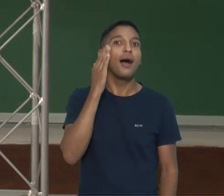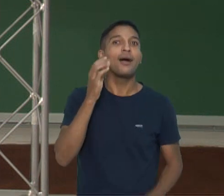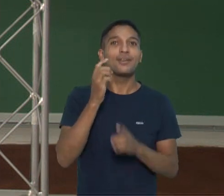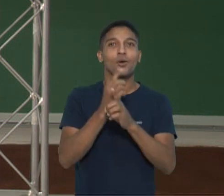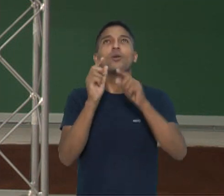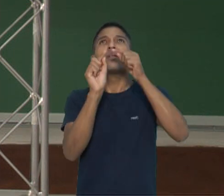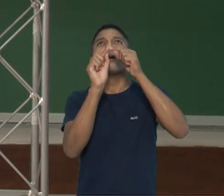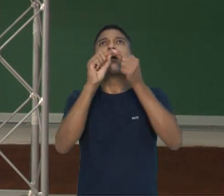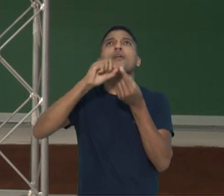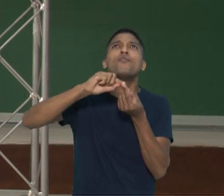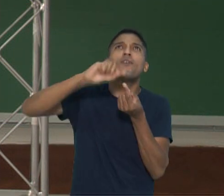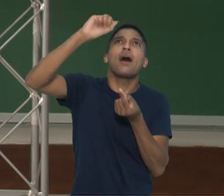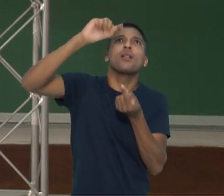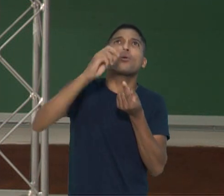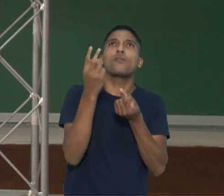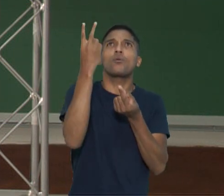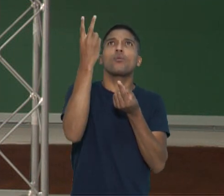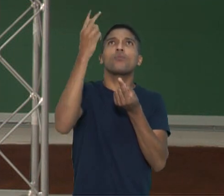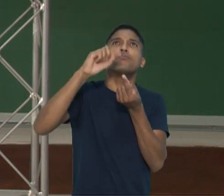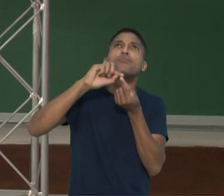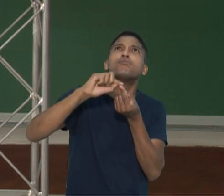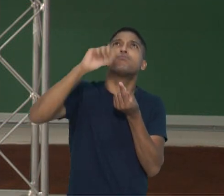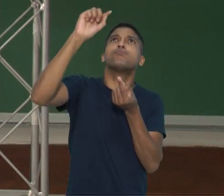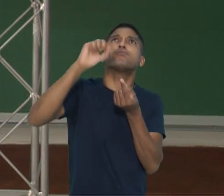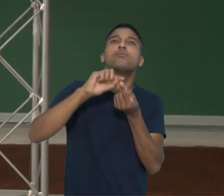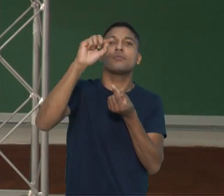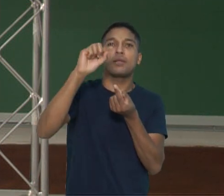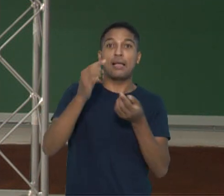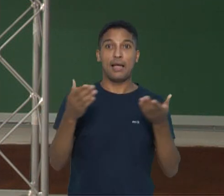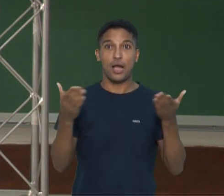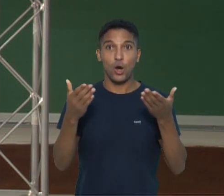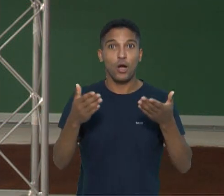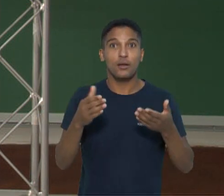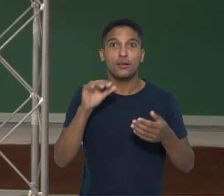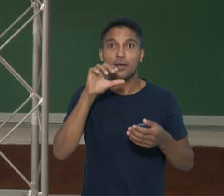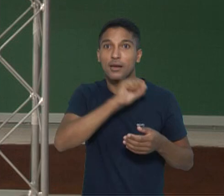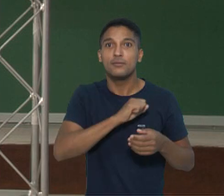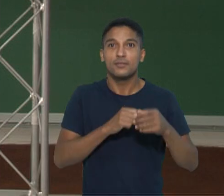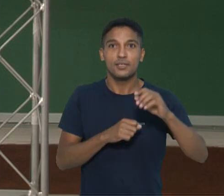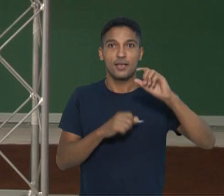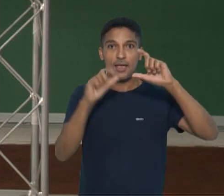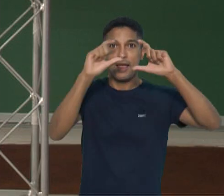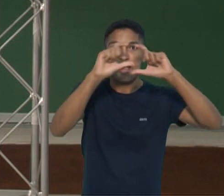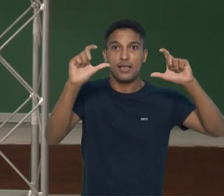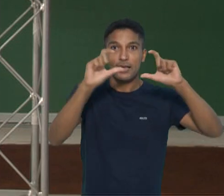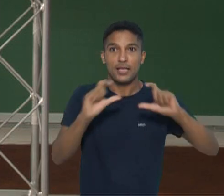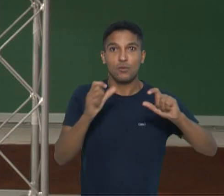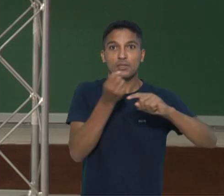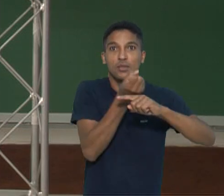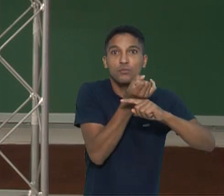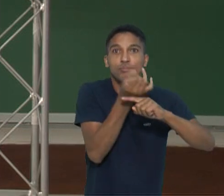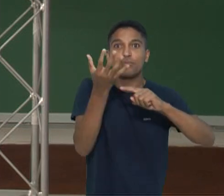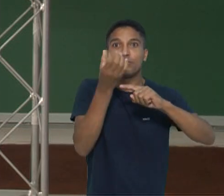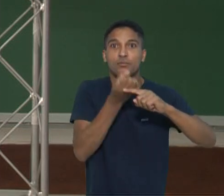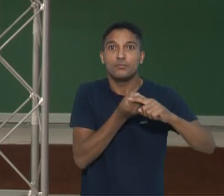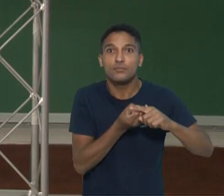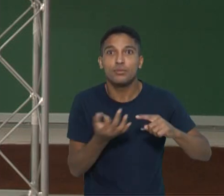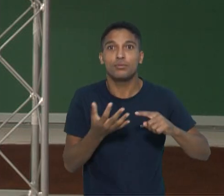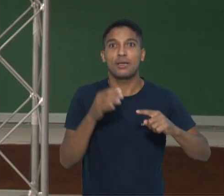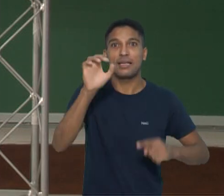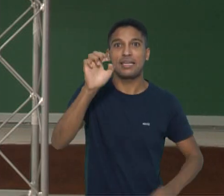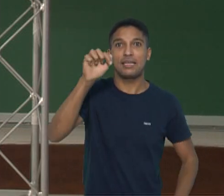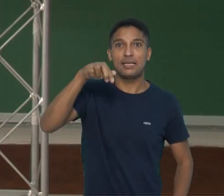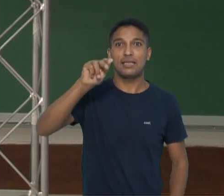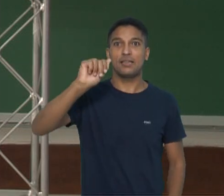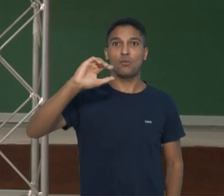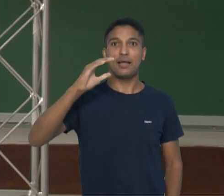e bem rapidinho você vai escrever qual que é essa equação, só para a gente fazer a verificação daqui a pouquinho, mas é bem rapidinho. Escreve a equação